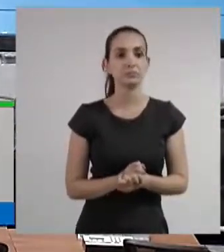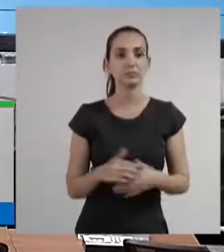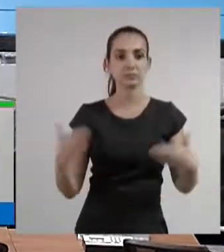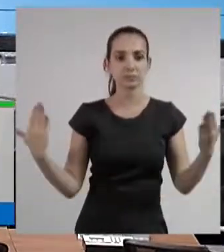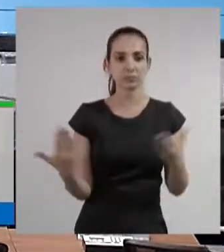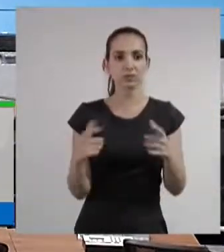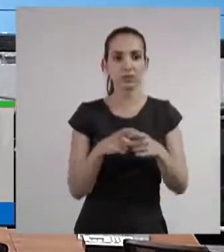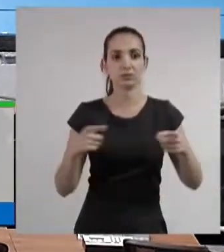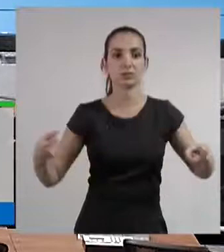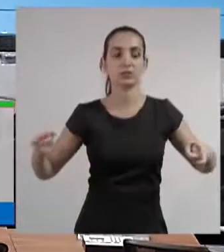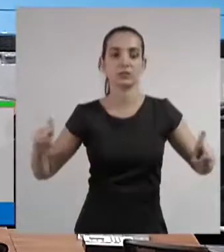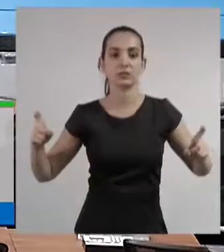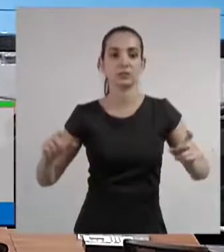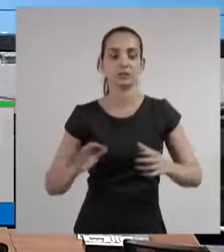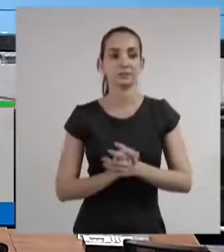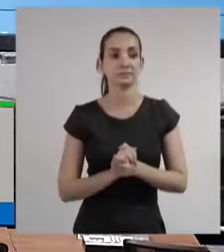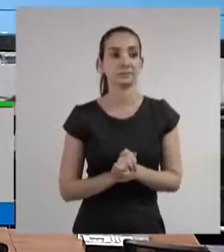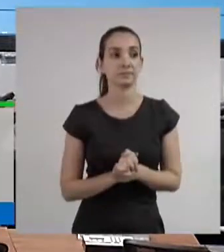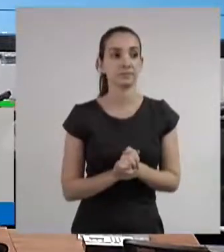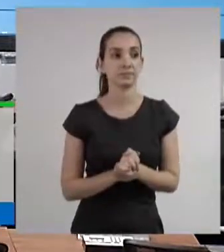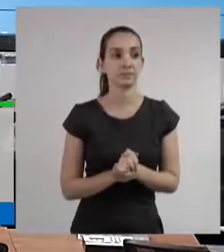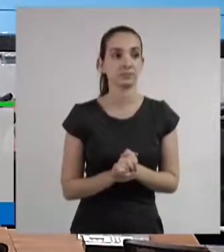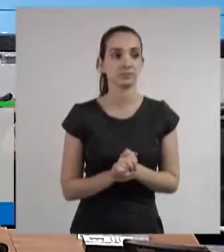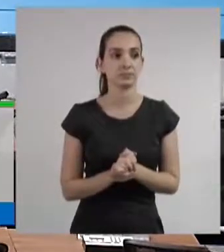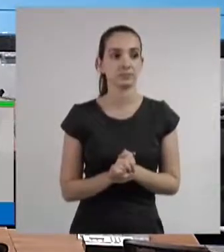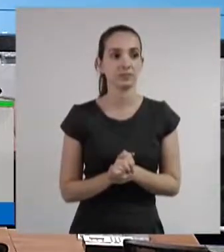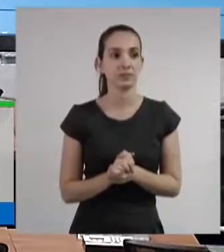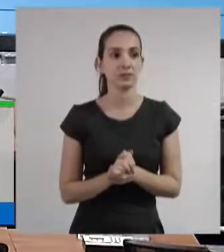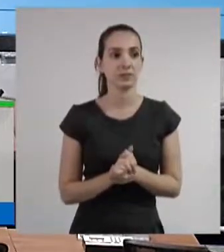Passamos ao grande expediente.